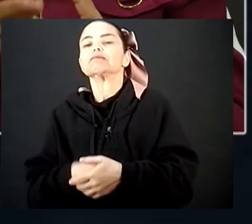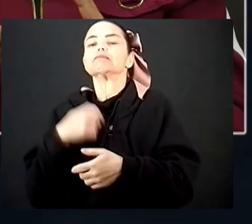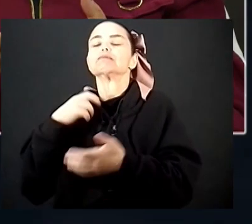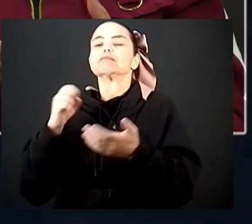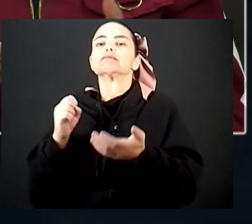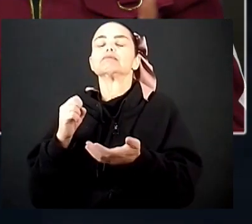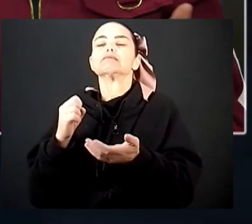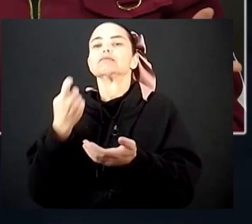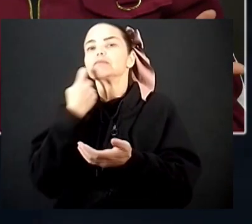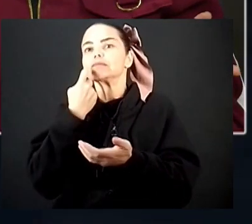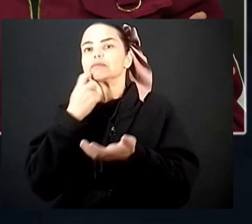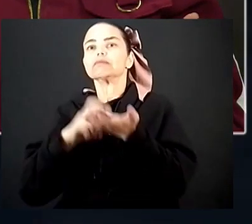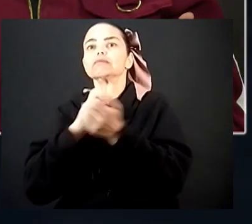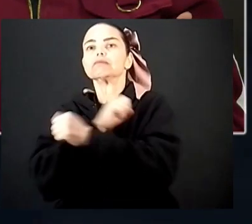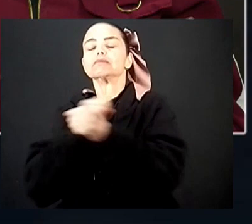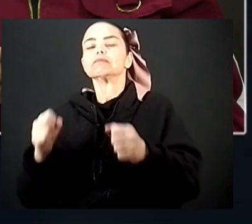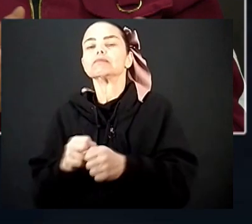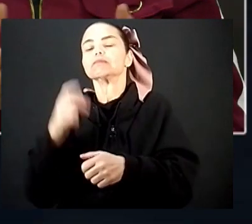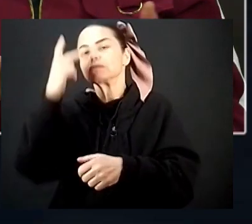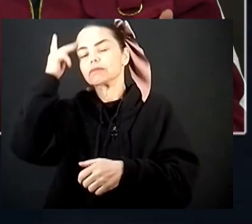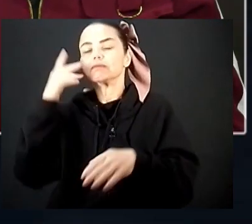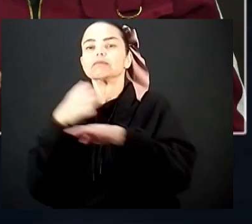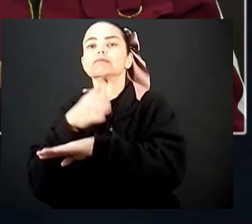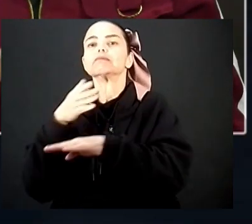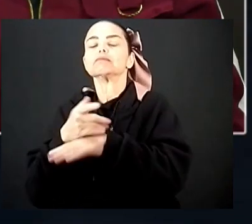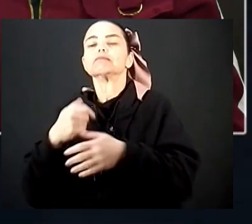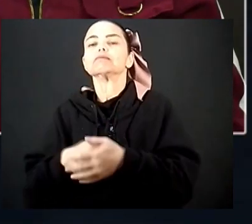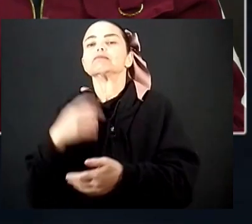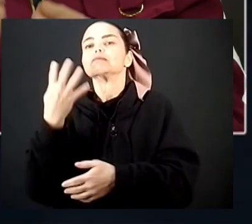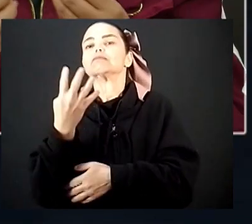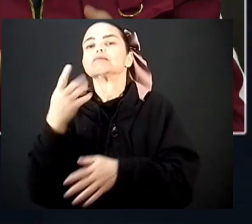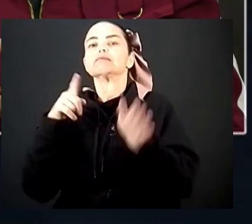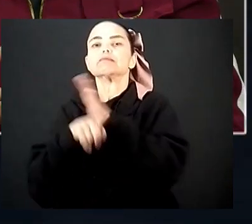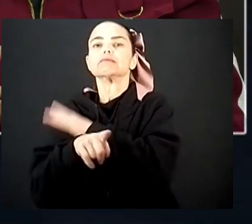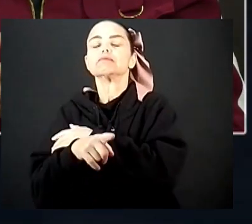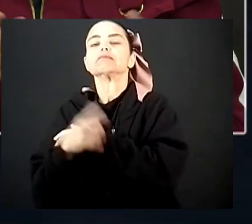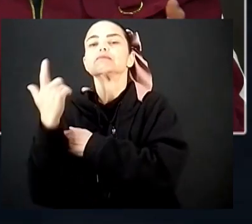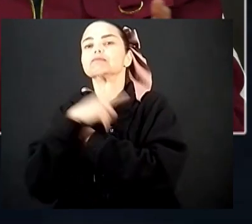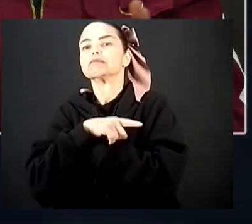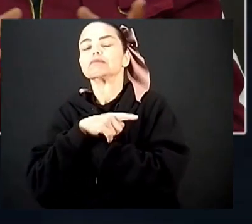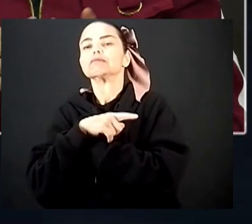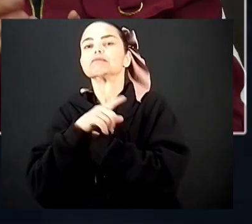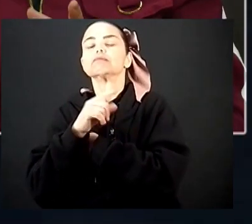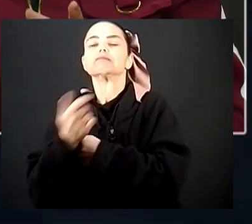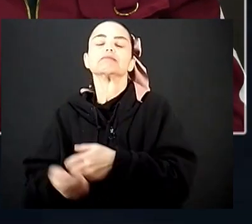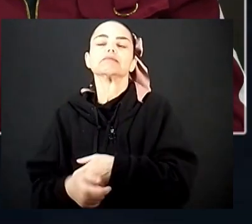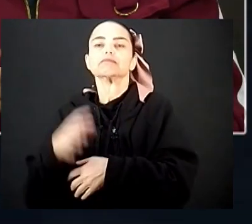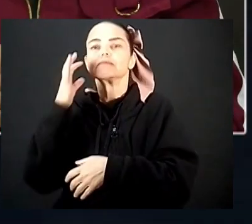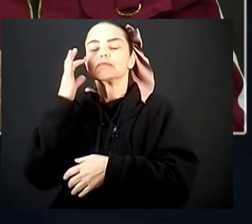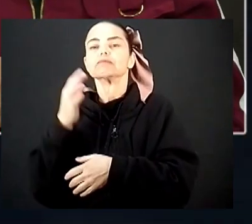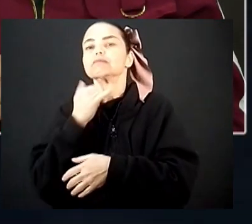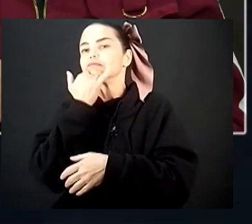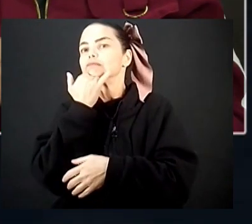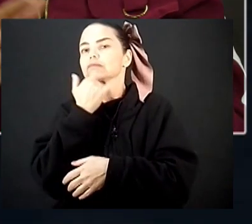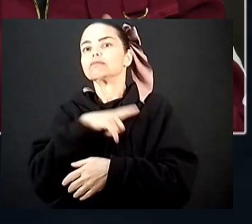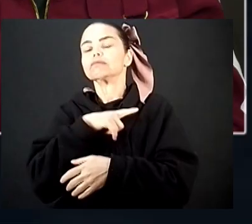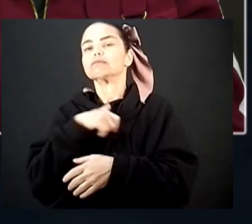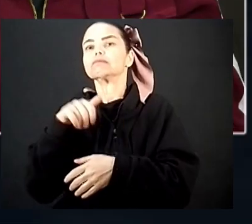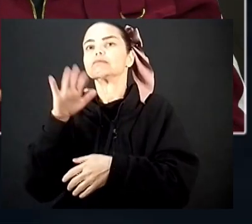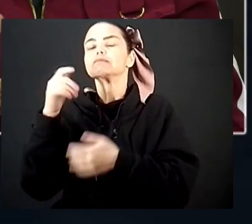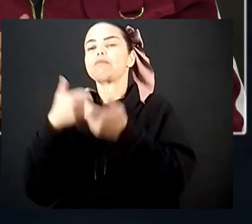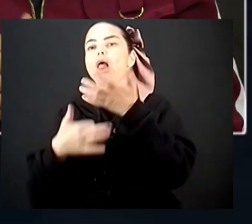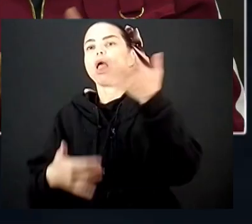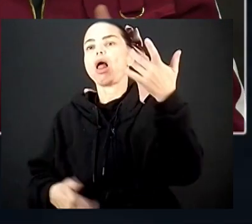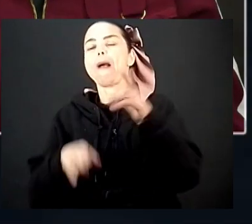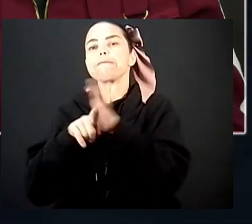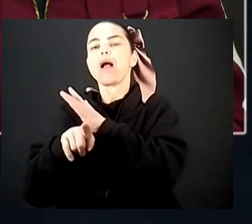O pessoal de casa está querendo participar com a gente, tem 4 perguntas aí que nós conseguimos colocar no ar, eu até desculpo porque tem mais perguntas, a gente não vai conseguir extrapolar